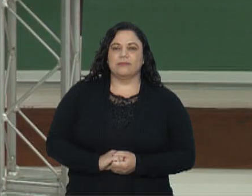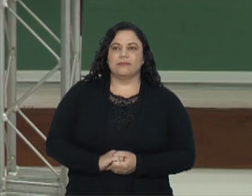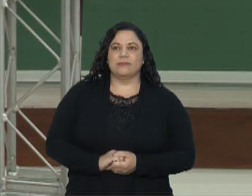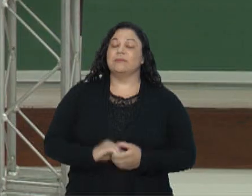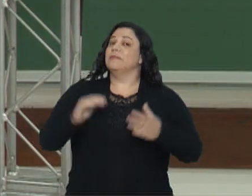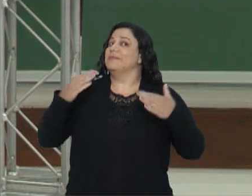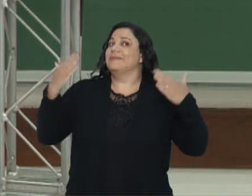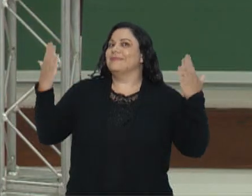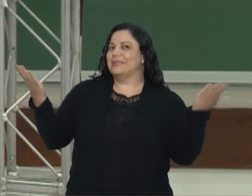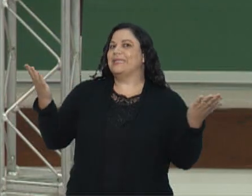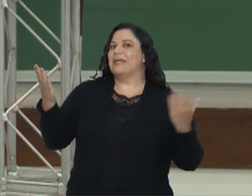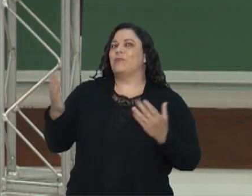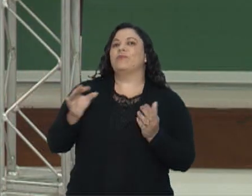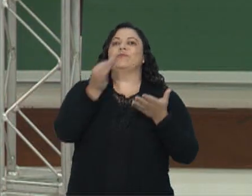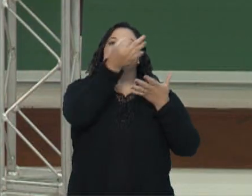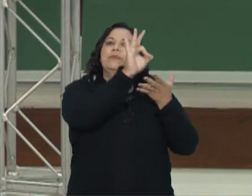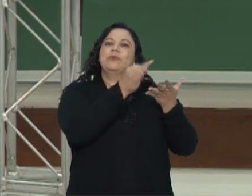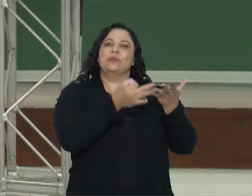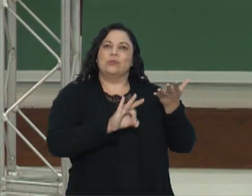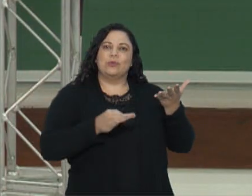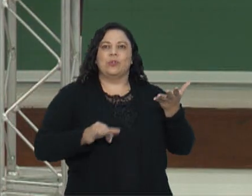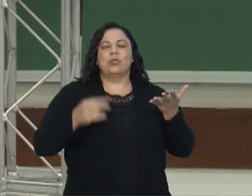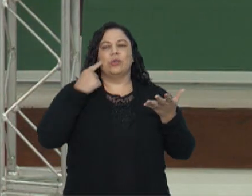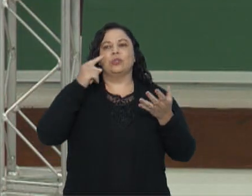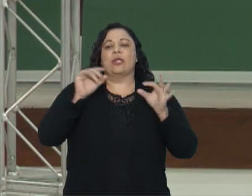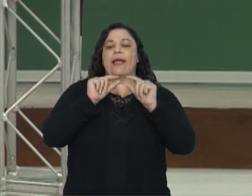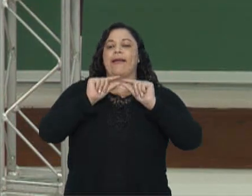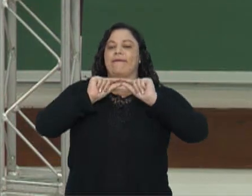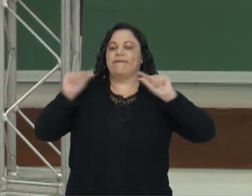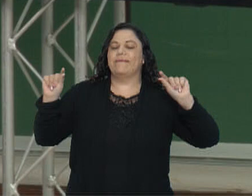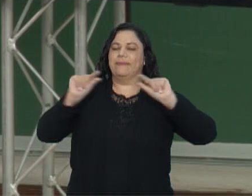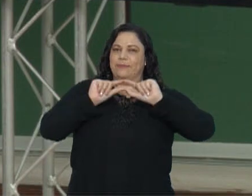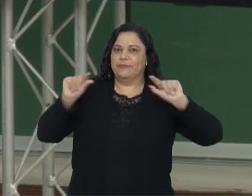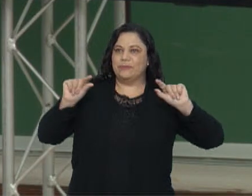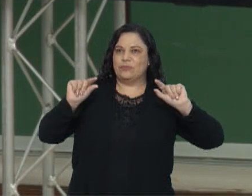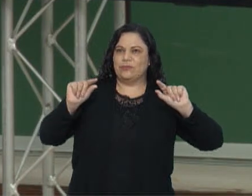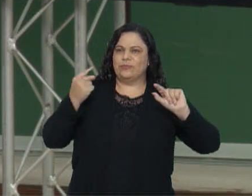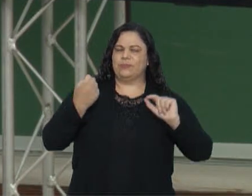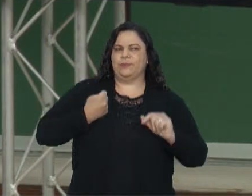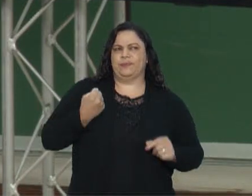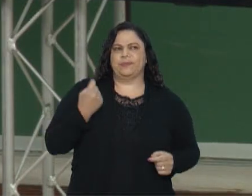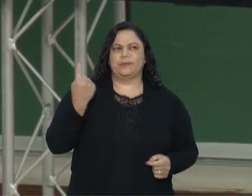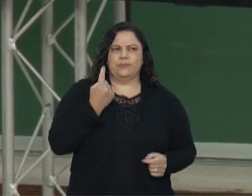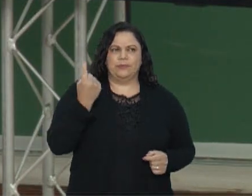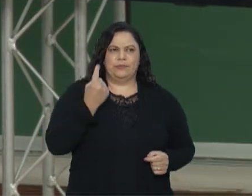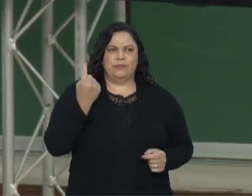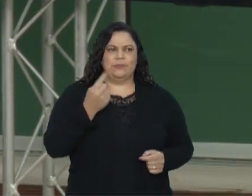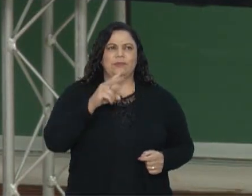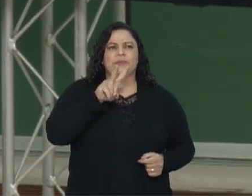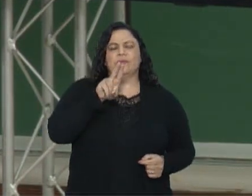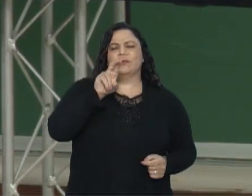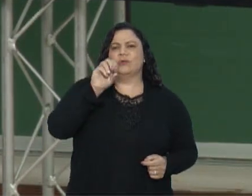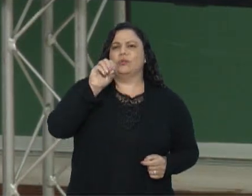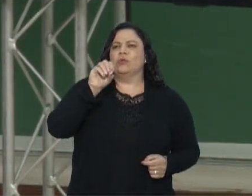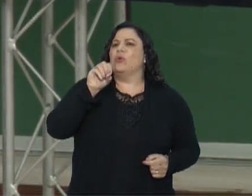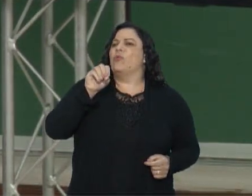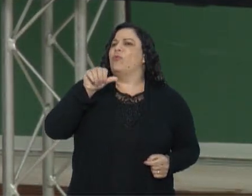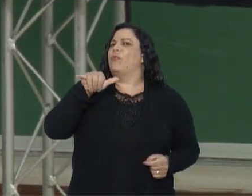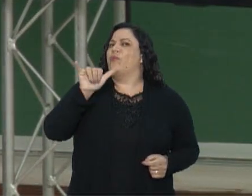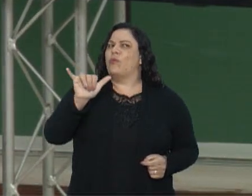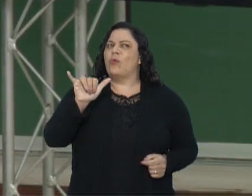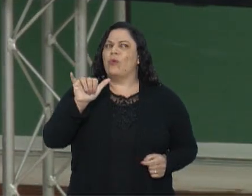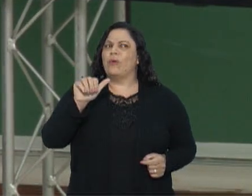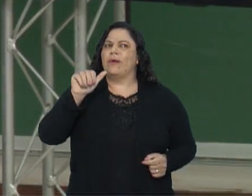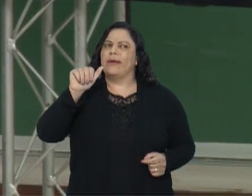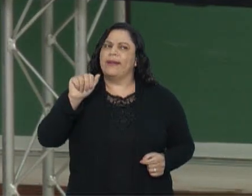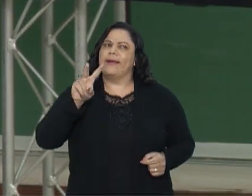Então, a la corrección. A frase número 1, utilizando a perífrases, a locução, voy a vivir. E